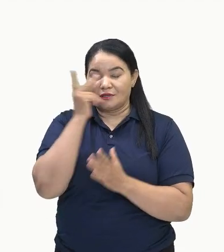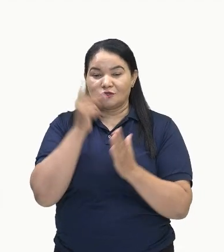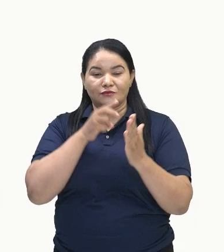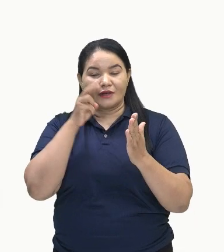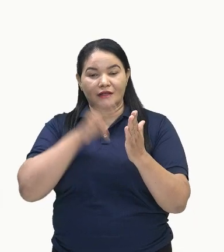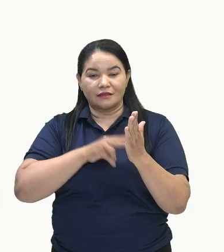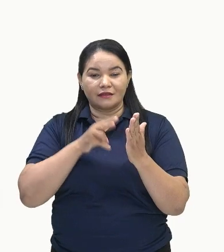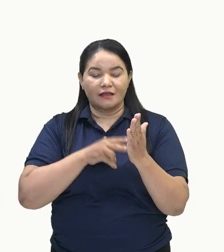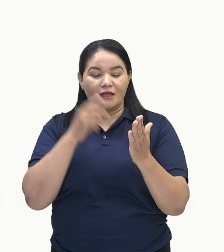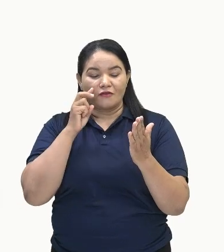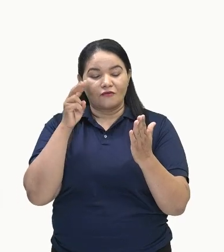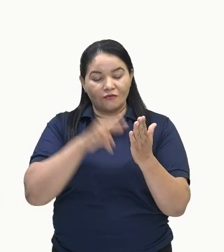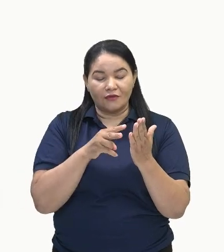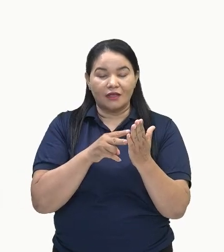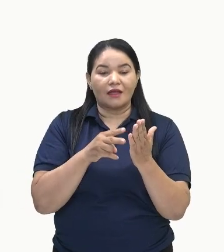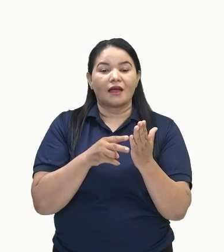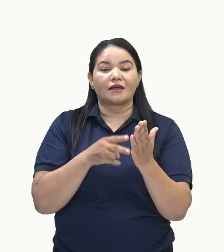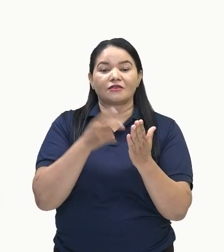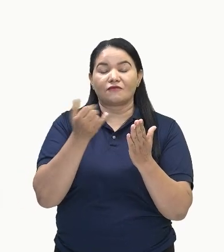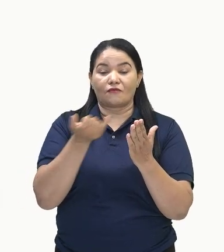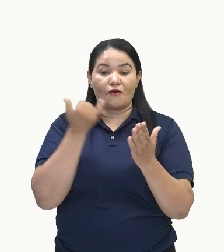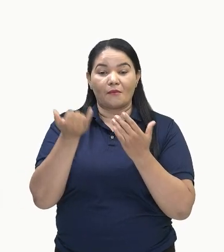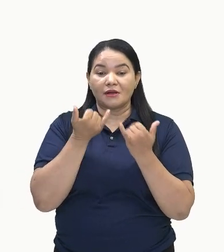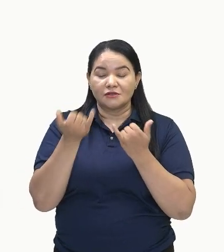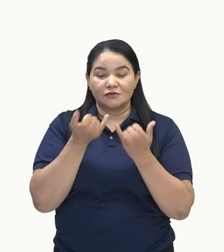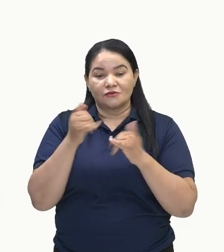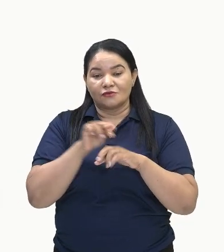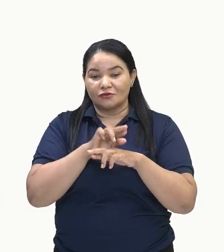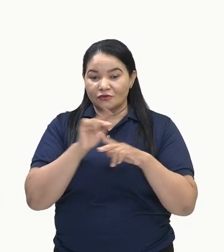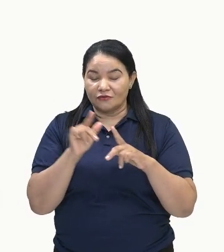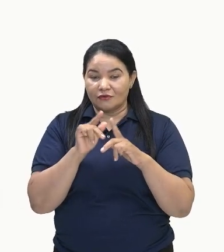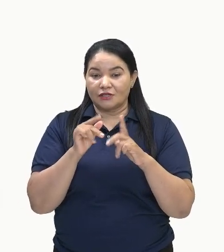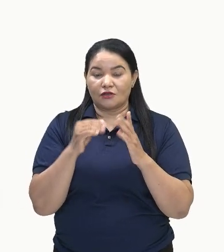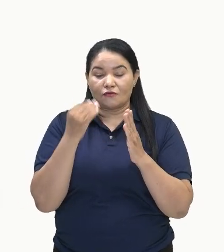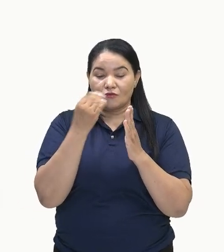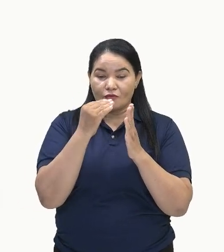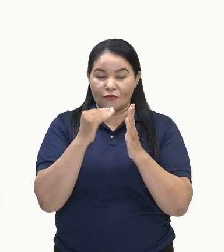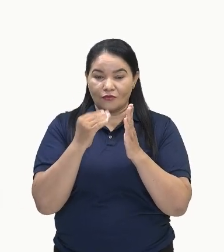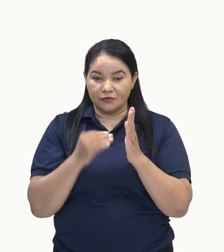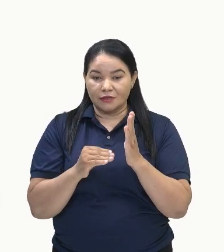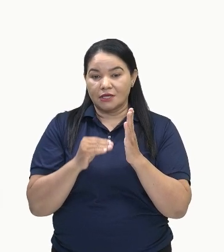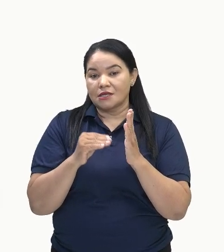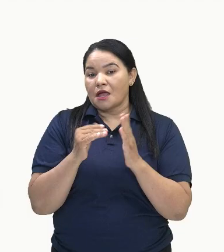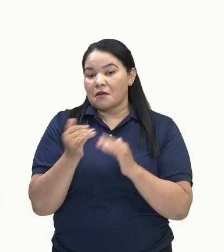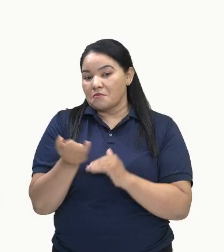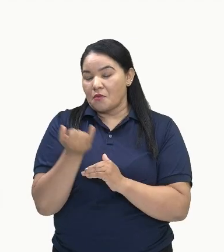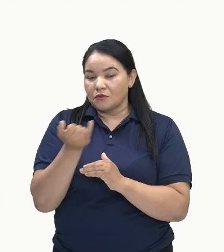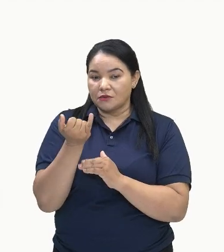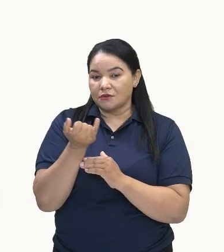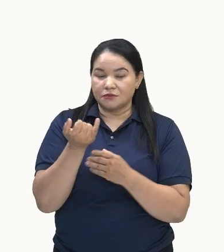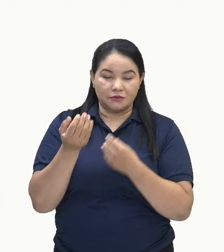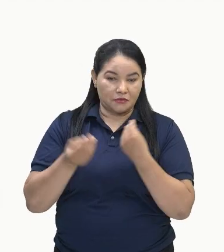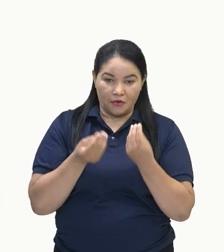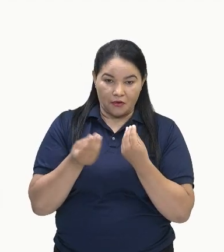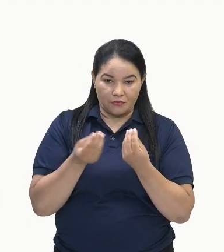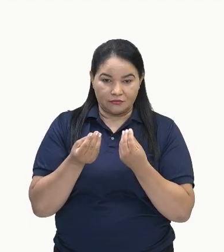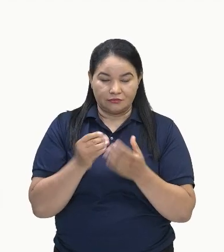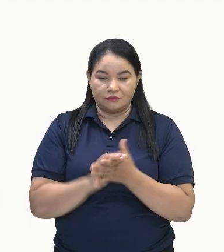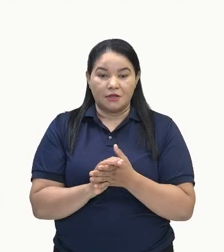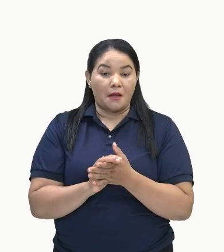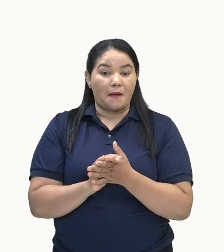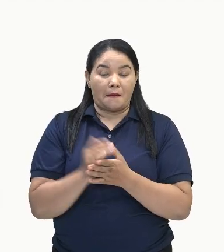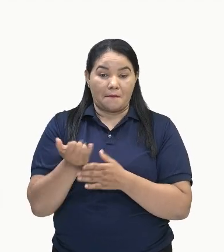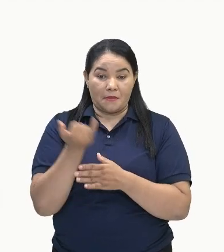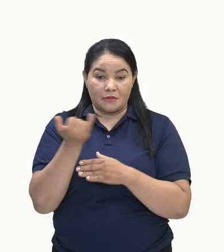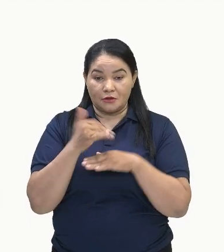ele vai ler a seguir. As informações são colocadas de acordo com a relevância, ou seja, o mais importante